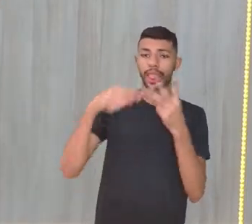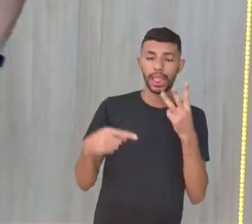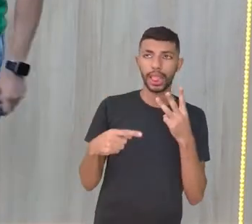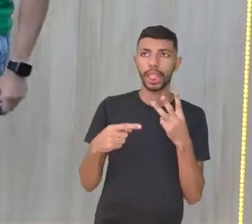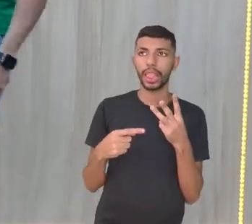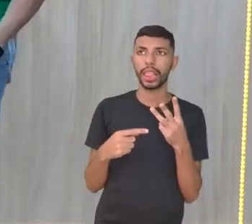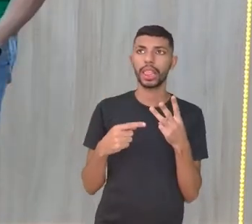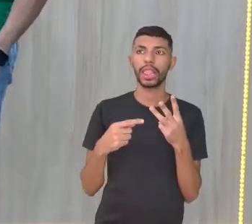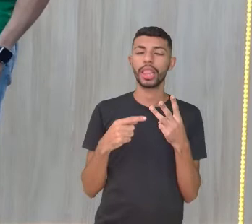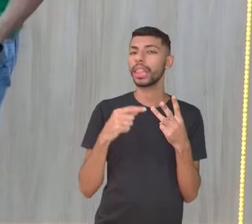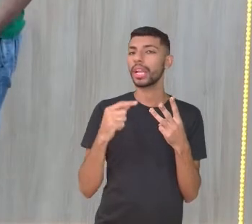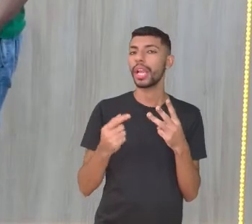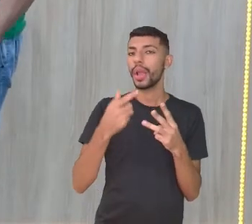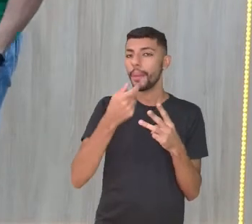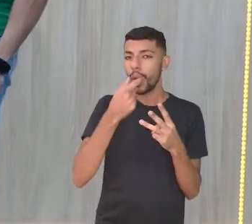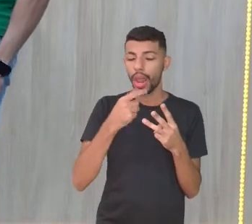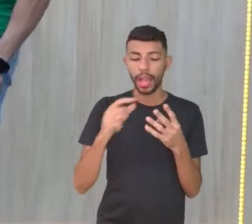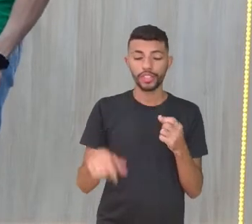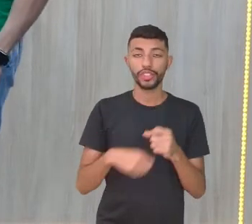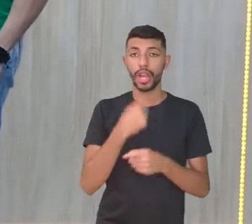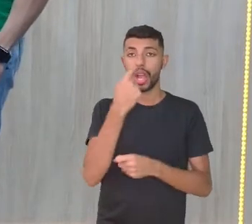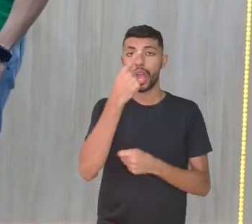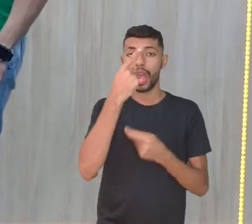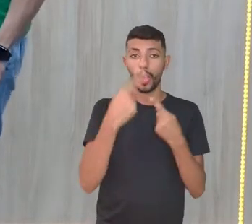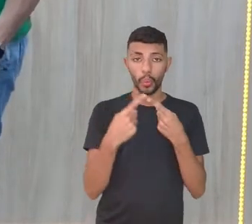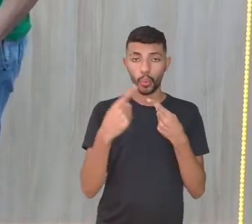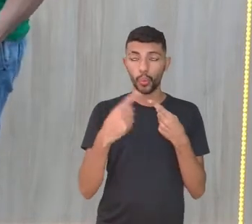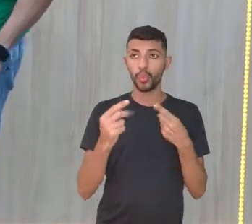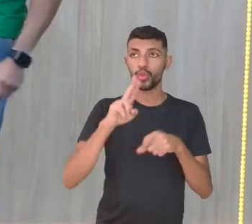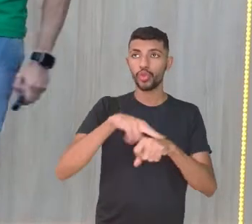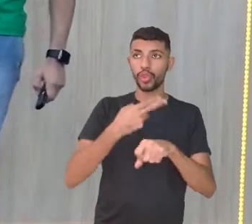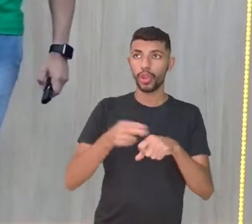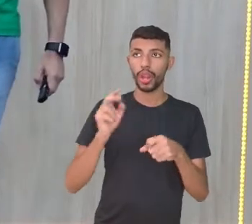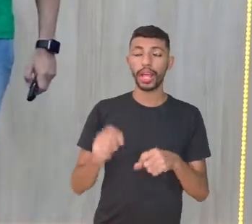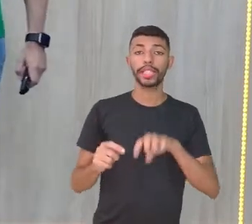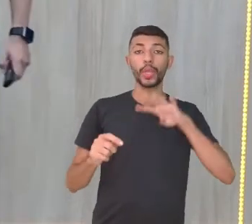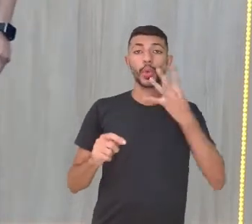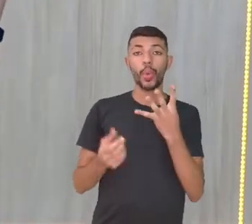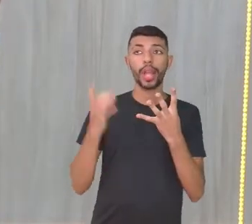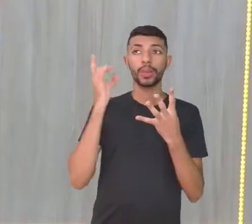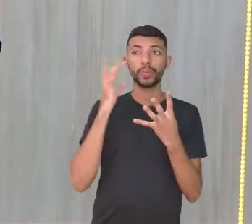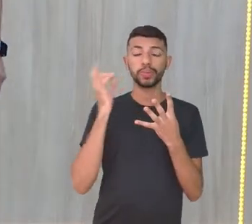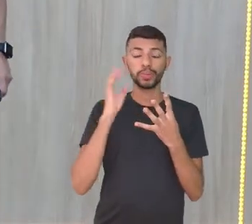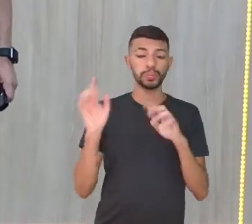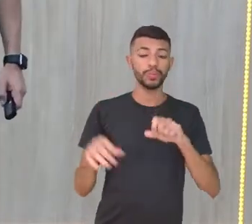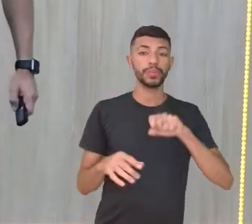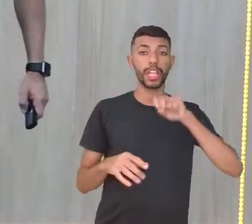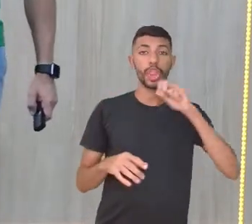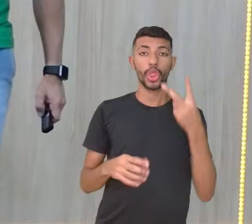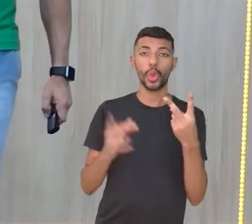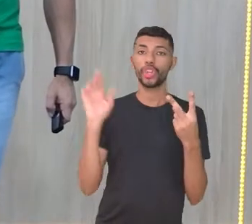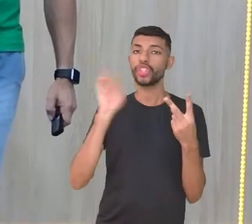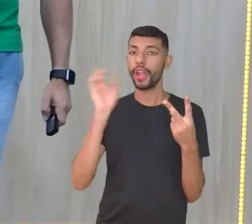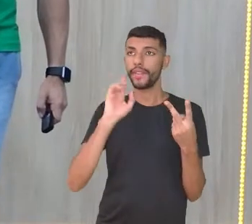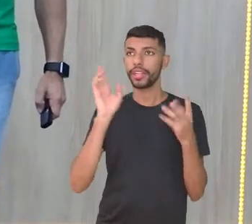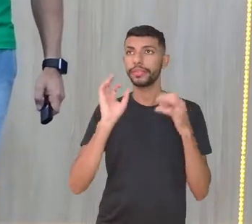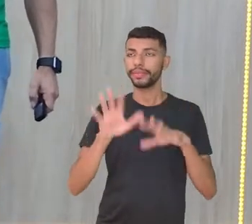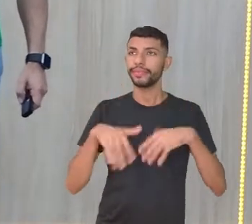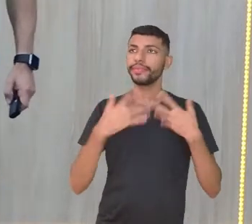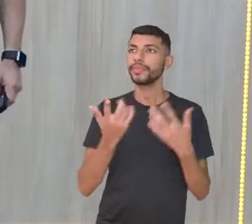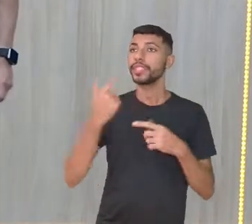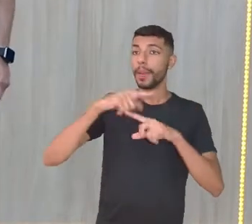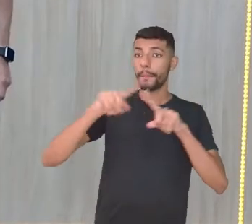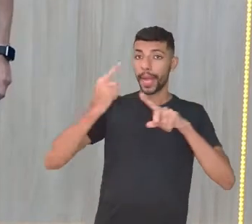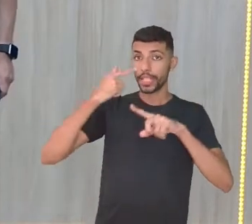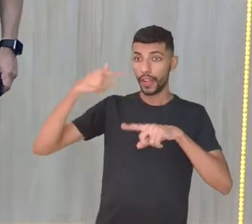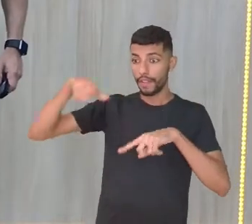de bolacha, 1 barra de chocolate, 4 pacotes de chiclete e 2 refrigerantes, sendo que eles vão lá para